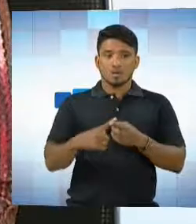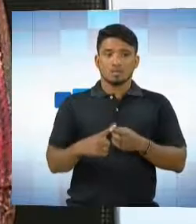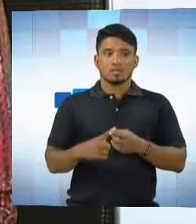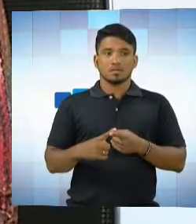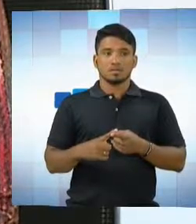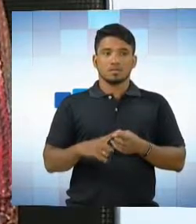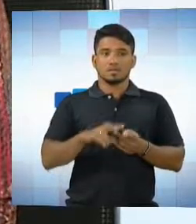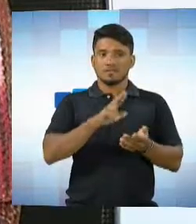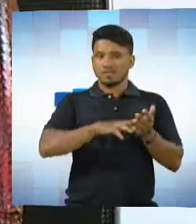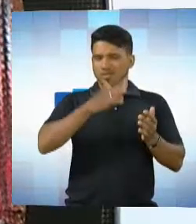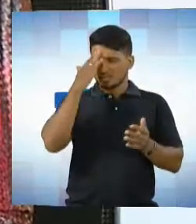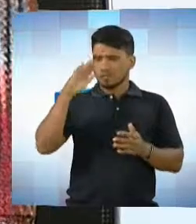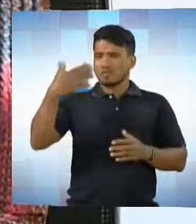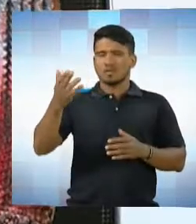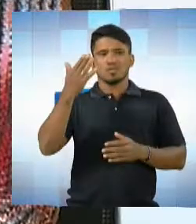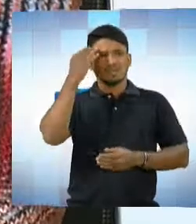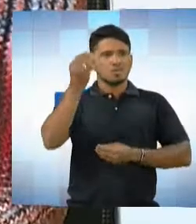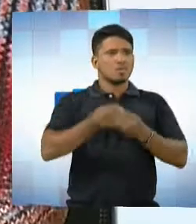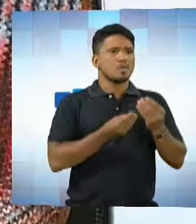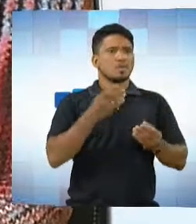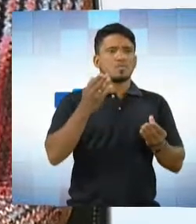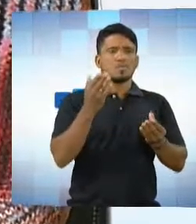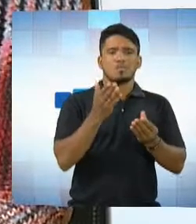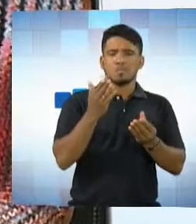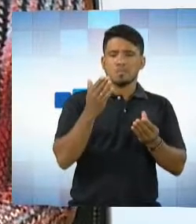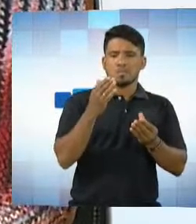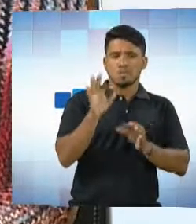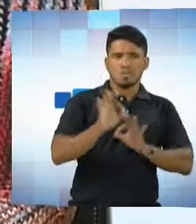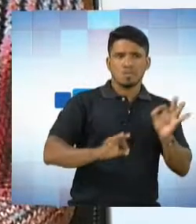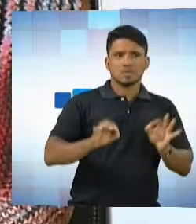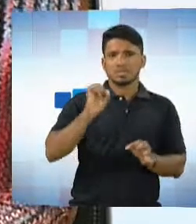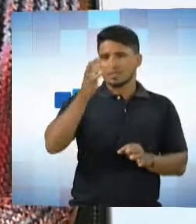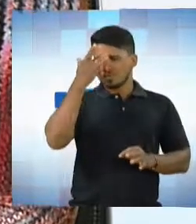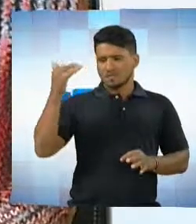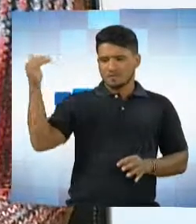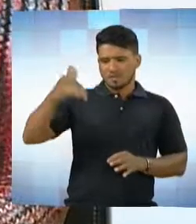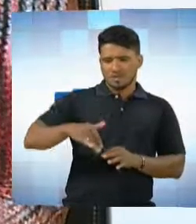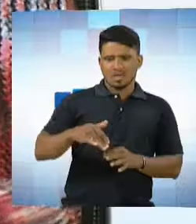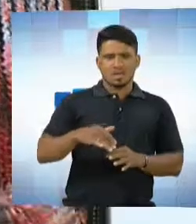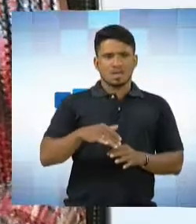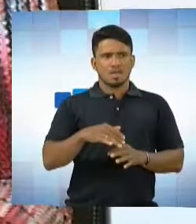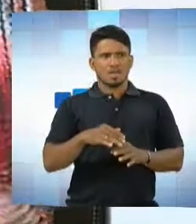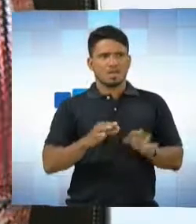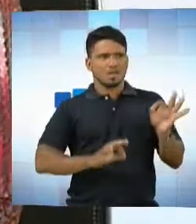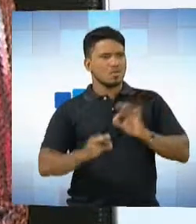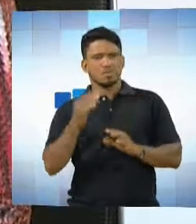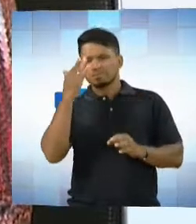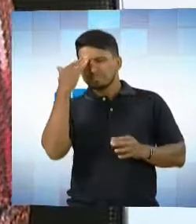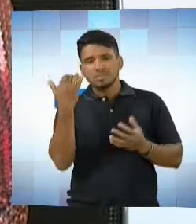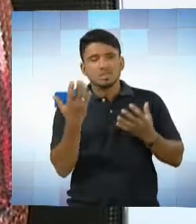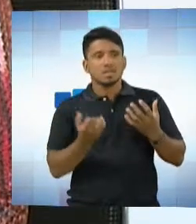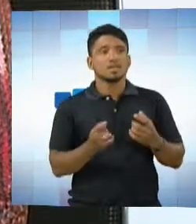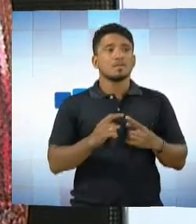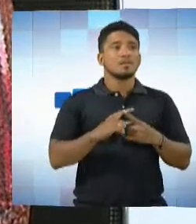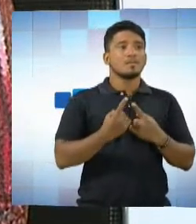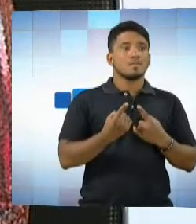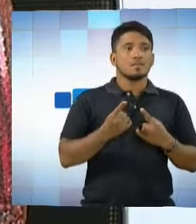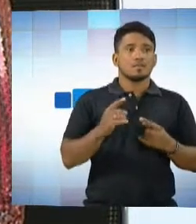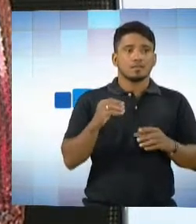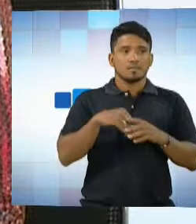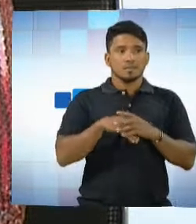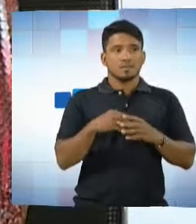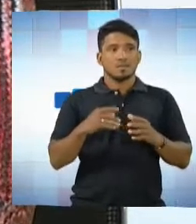vem muita gente de fora. Eu não sei como é que está esse processo de que se vier de fora, o Estado lá banca, não tinha essa questão. Não sei como é que está